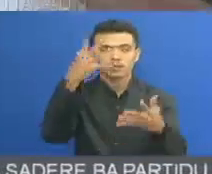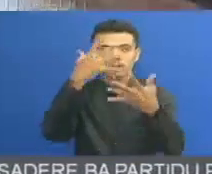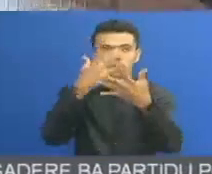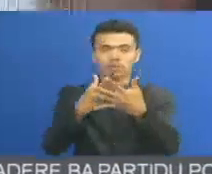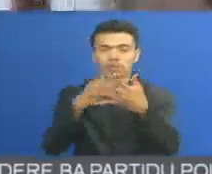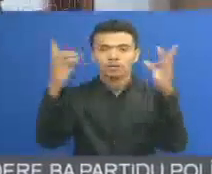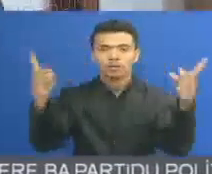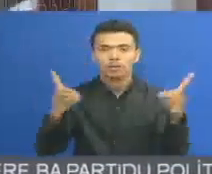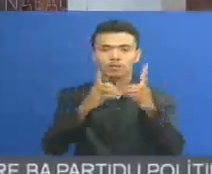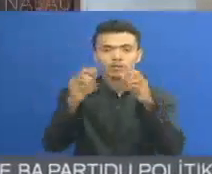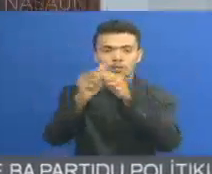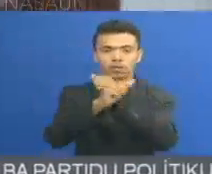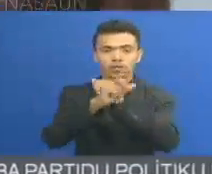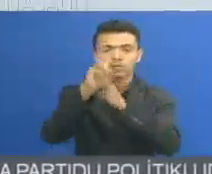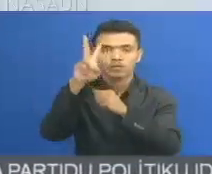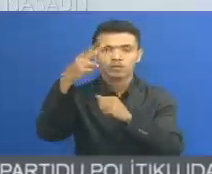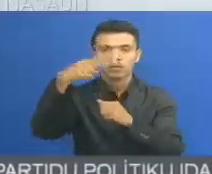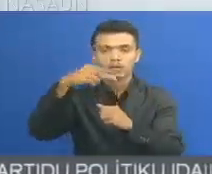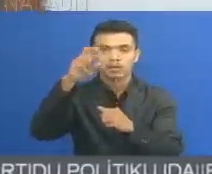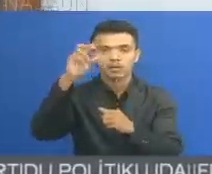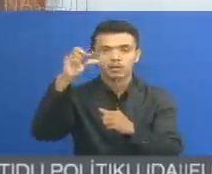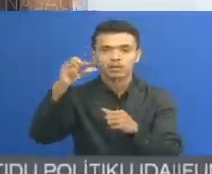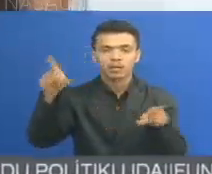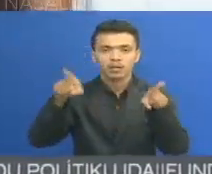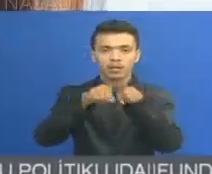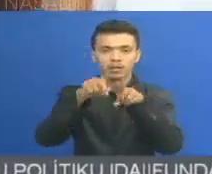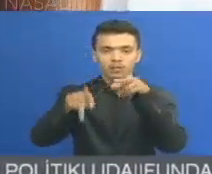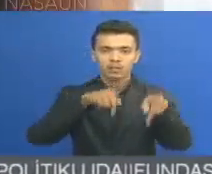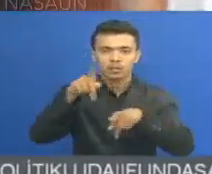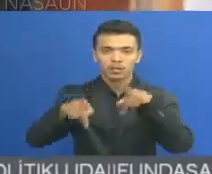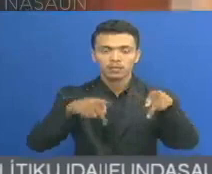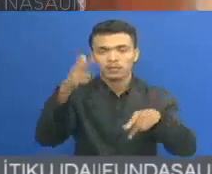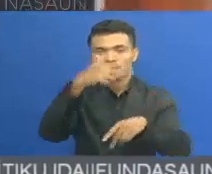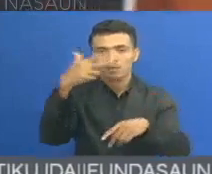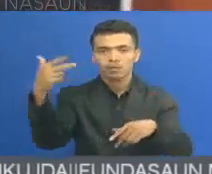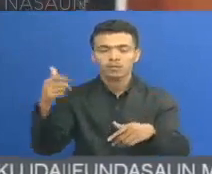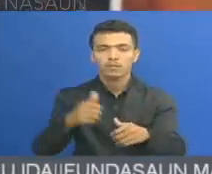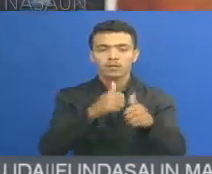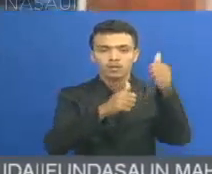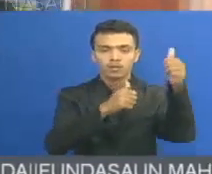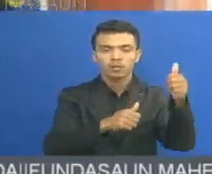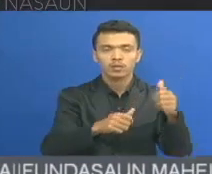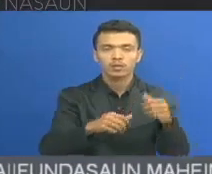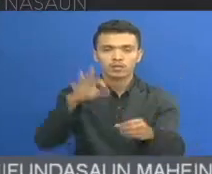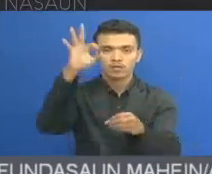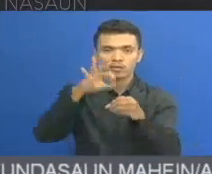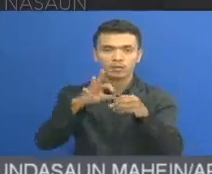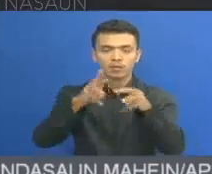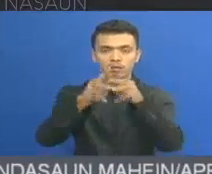preventiva, Hassoro Arguido VH, no dar cidadão indonésia, nebe Fundadão tenta tuir votação em município